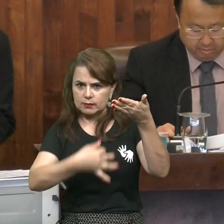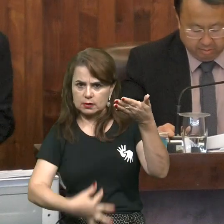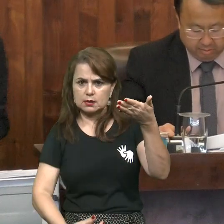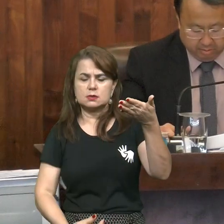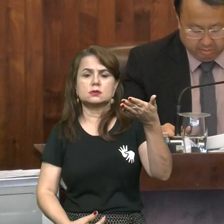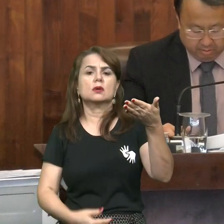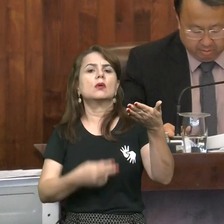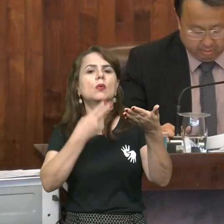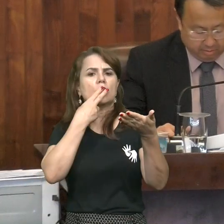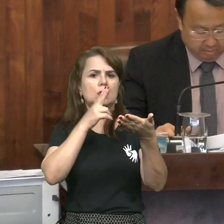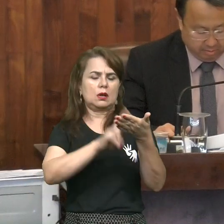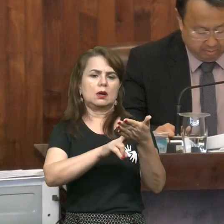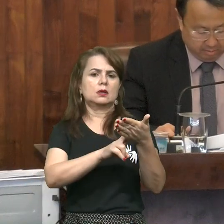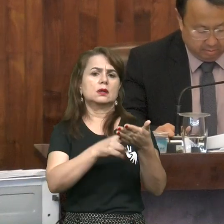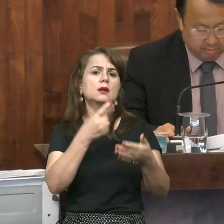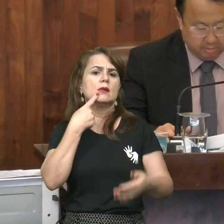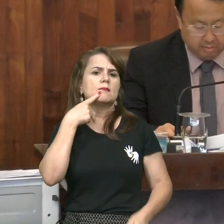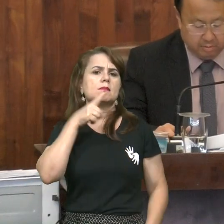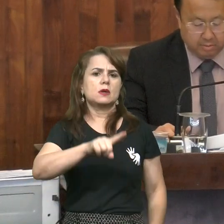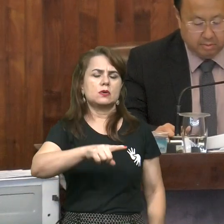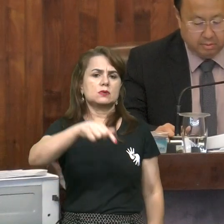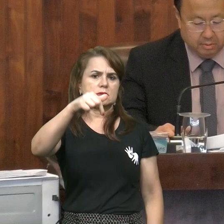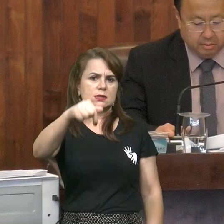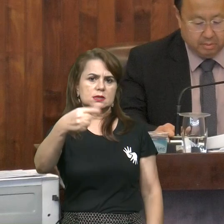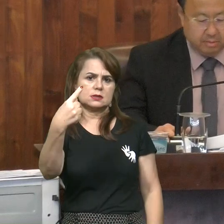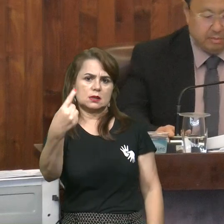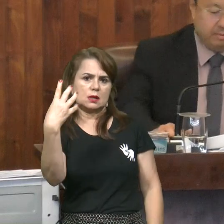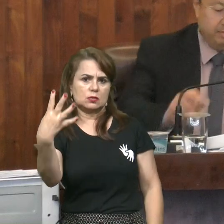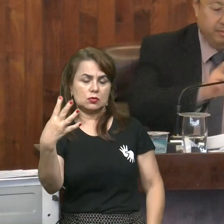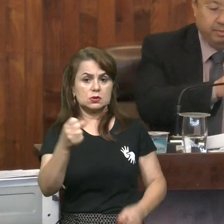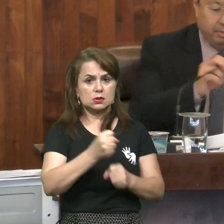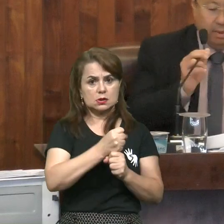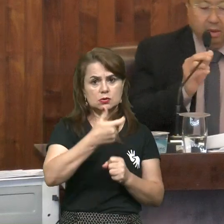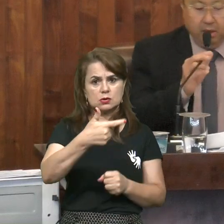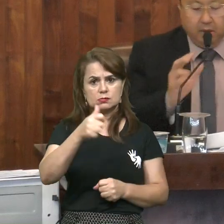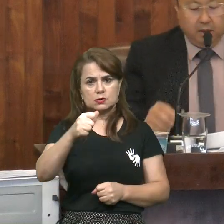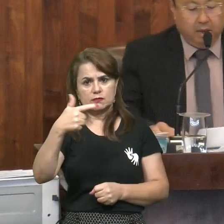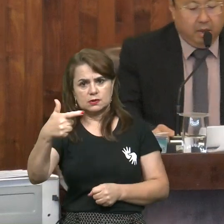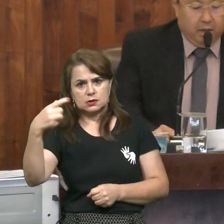na correspondência número 1714-2023.